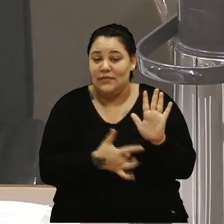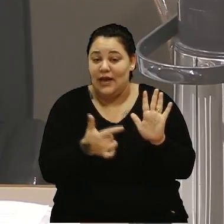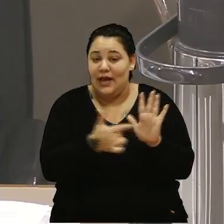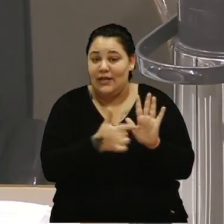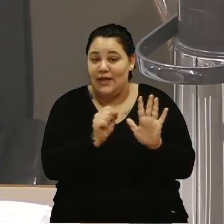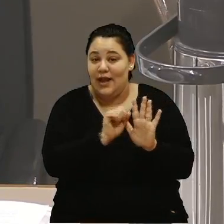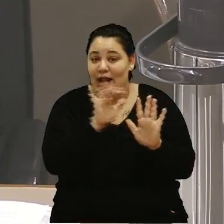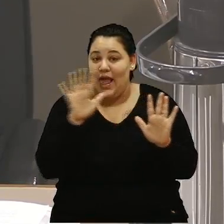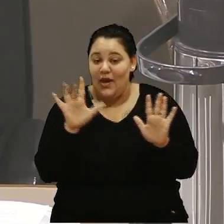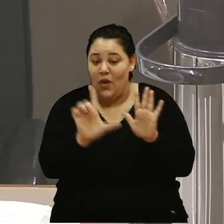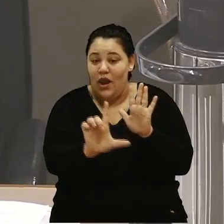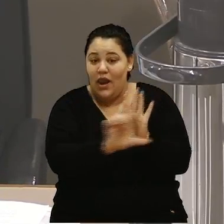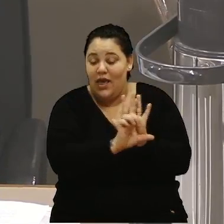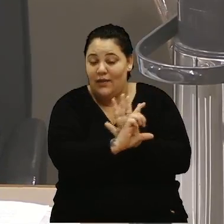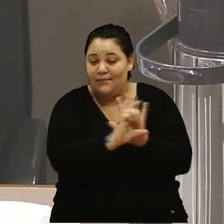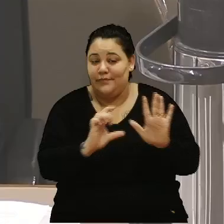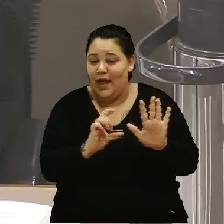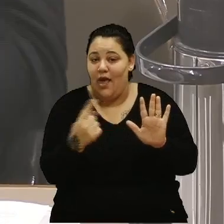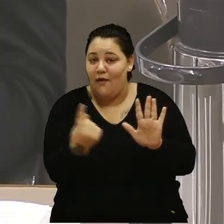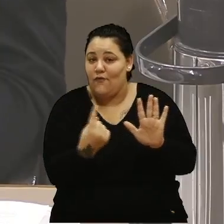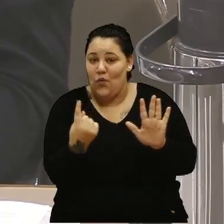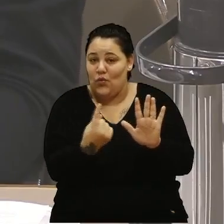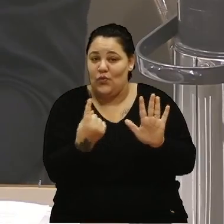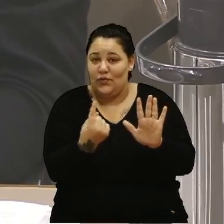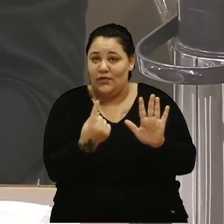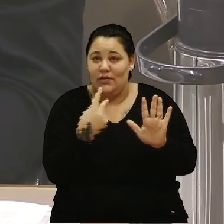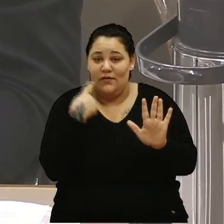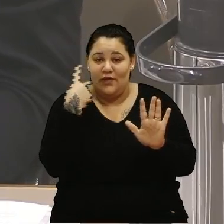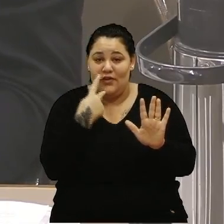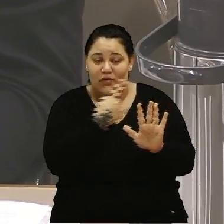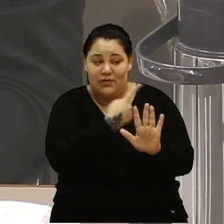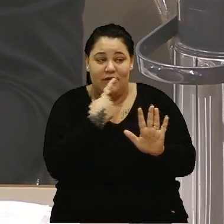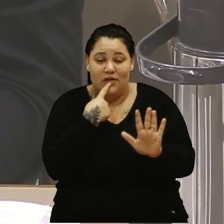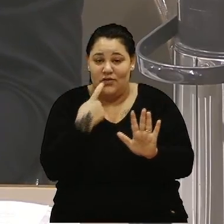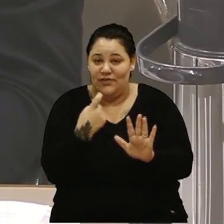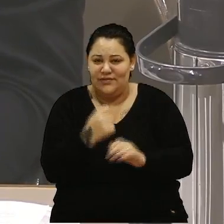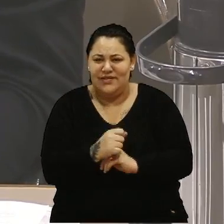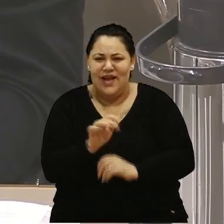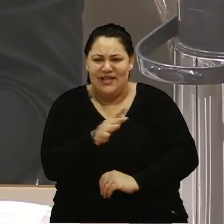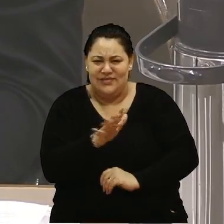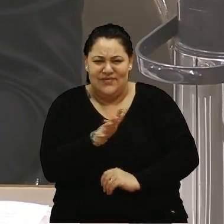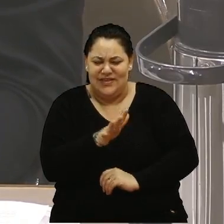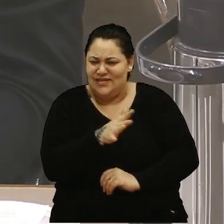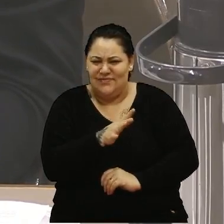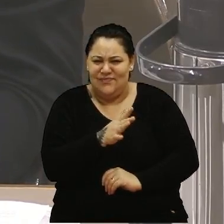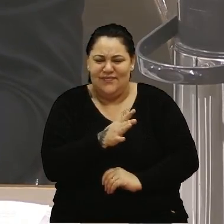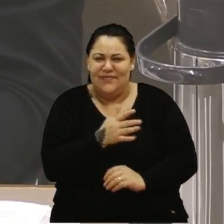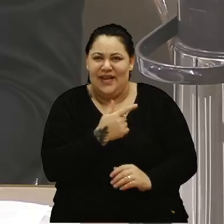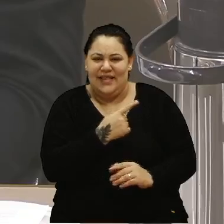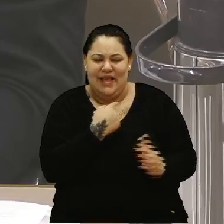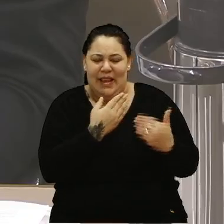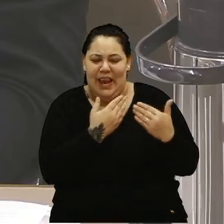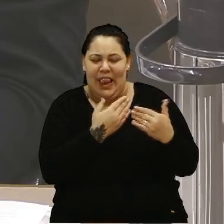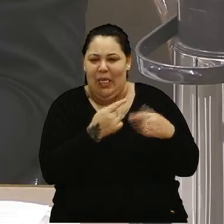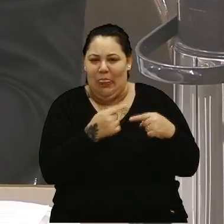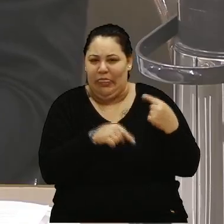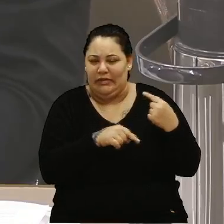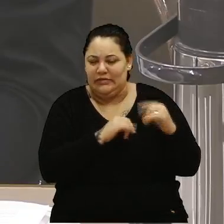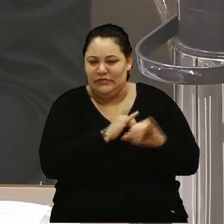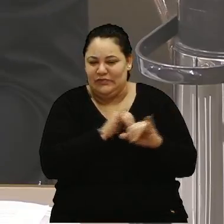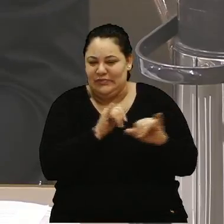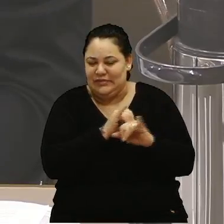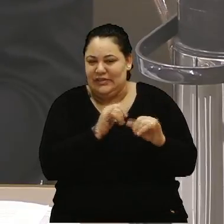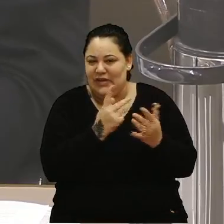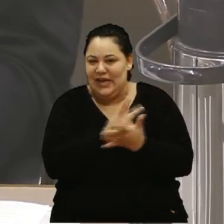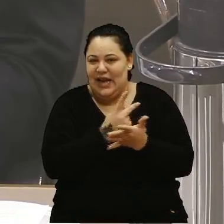lei, parágrafo único. E vereadora Rose Frigeri, eu digo assim, às vezes para se criar uma desinformação e um descaso, é jogar